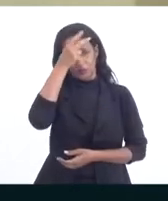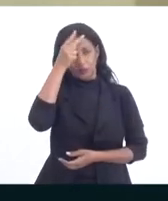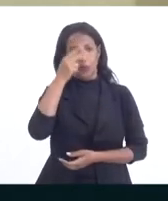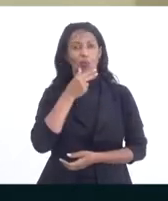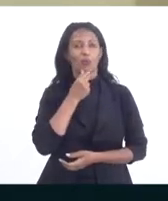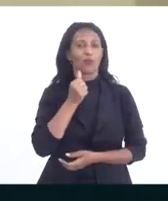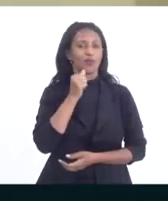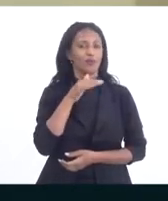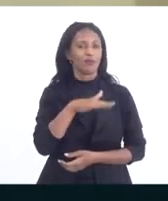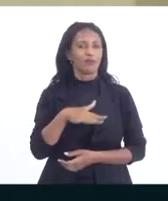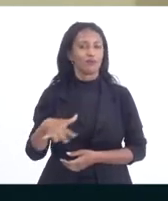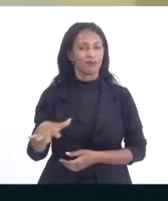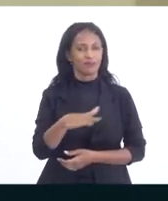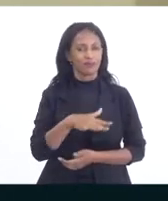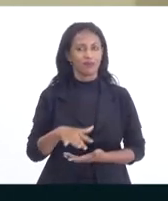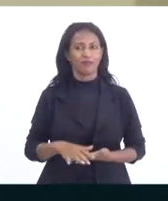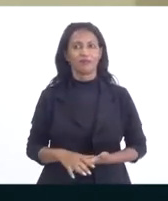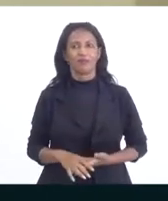prefeitas da região.